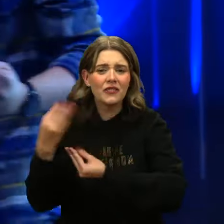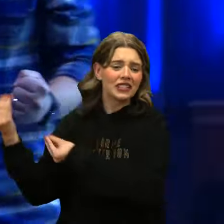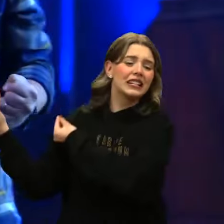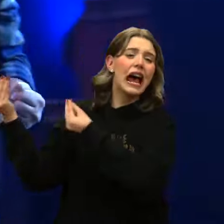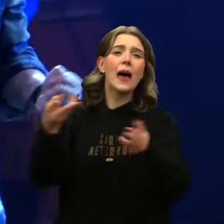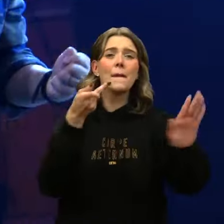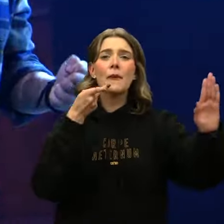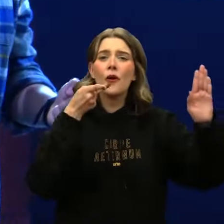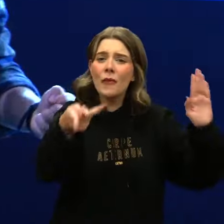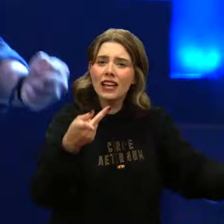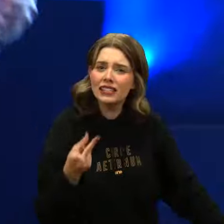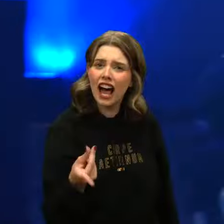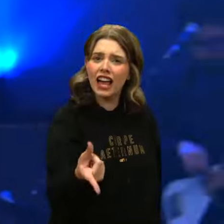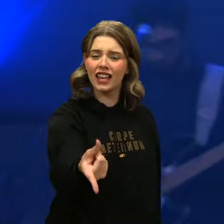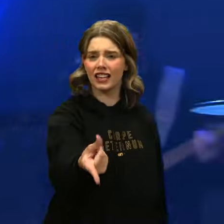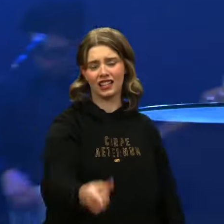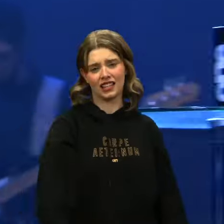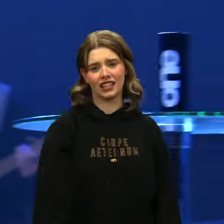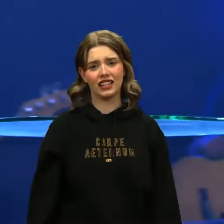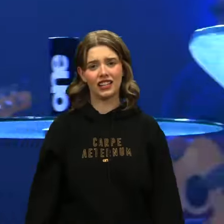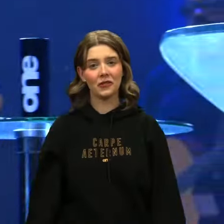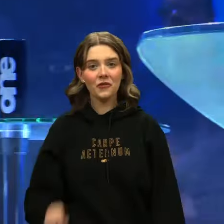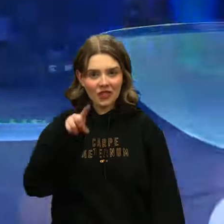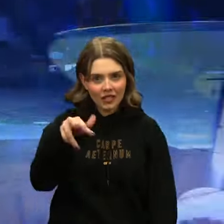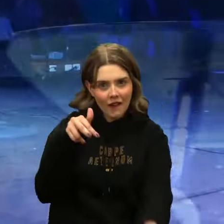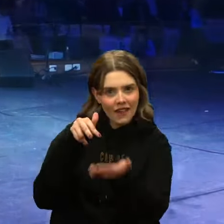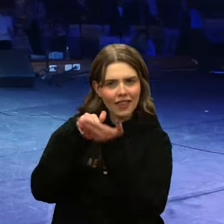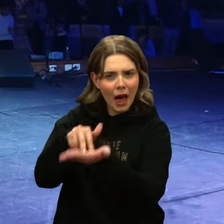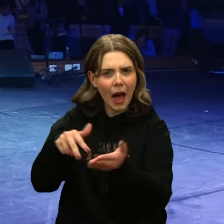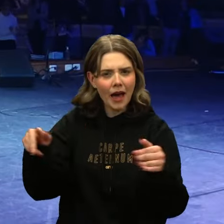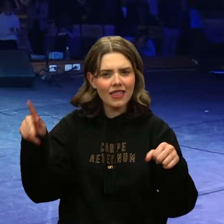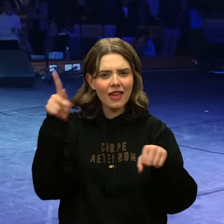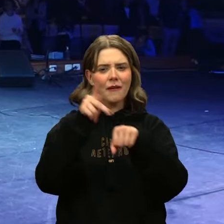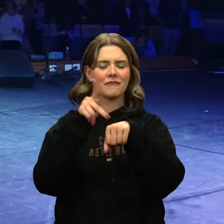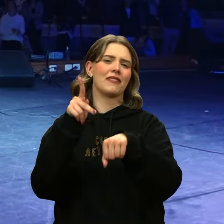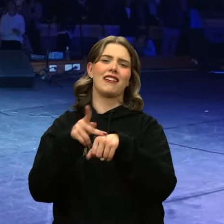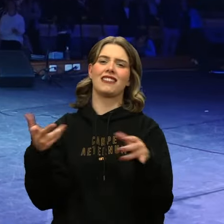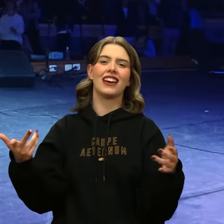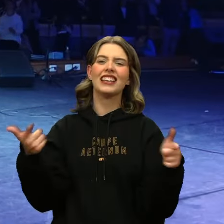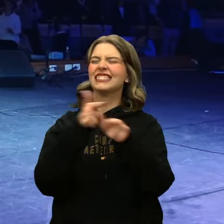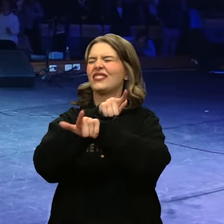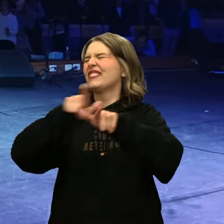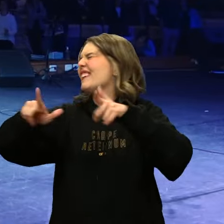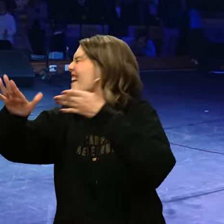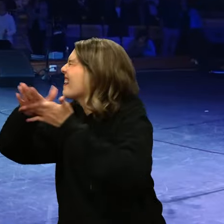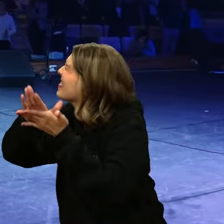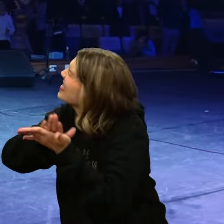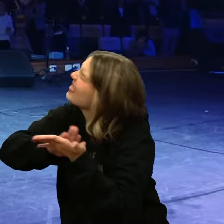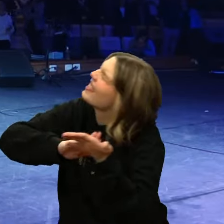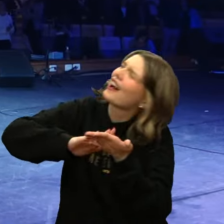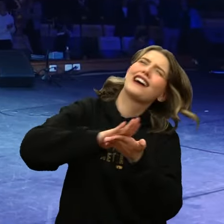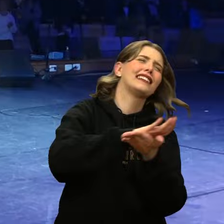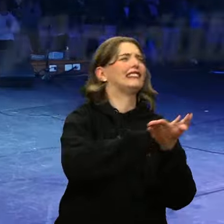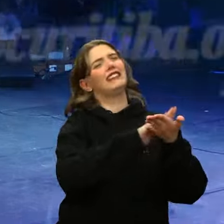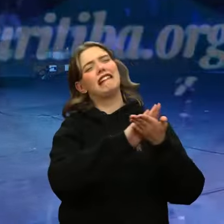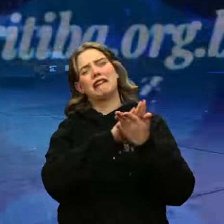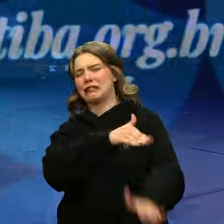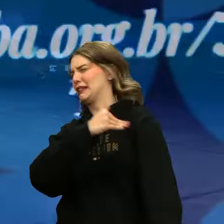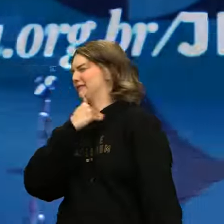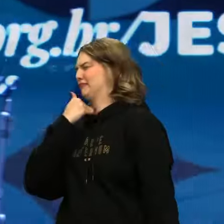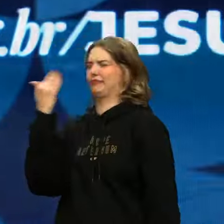eternas, você estará firmado na rocha, e não vai ter nada, nada, não haverá